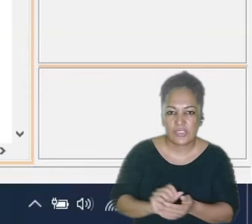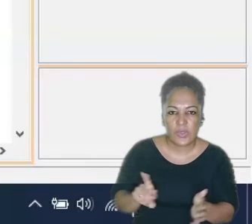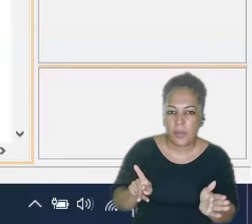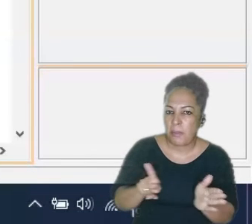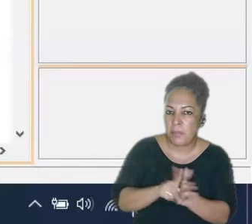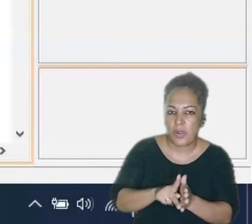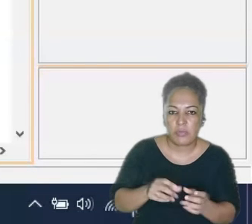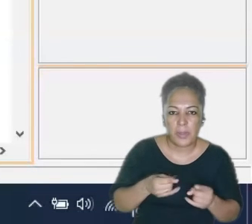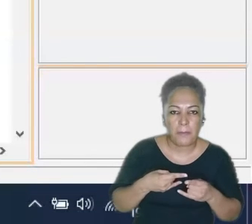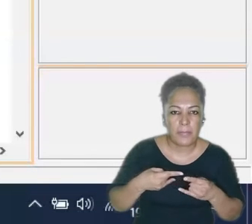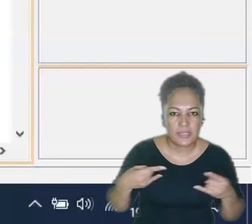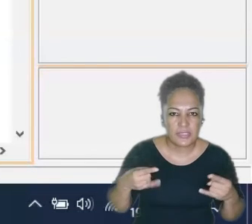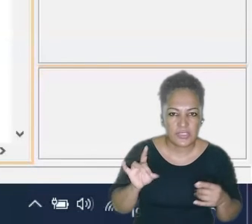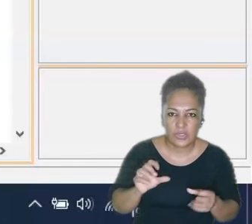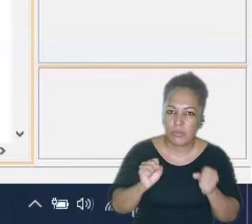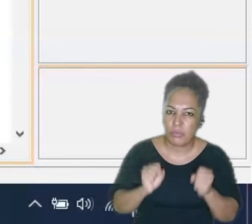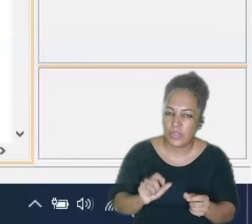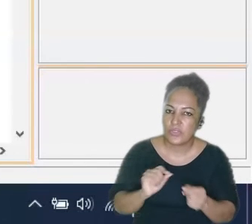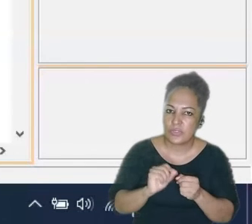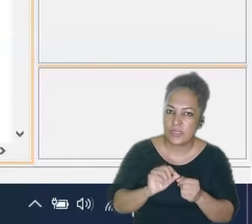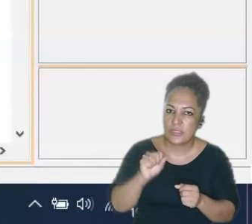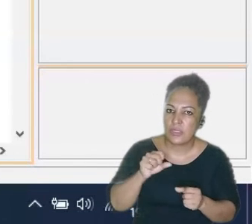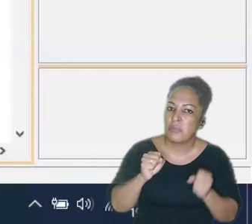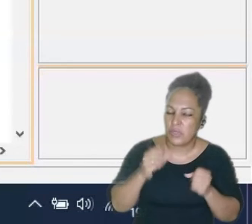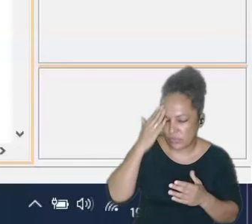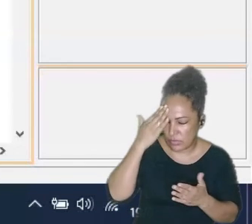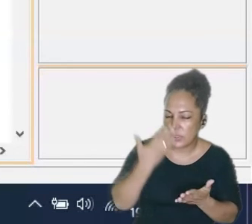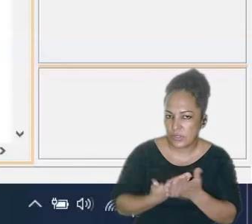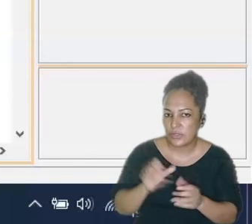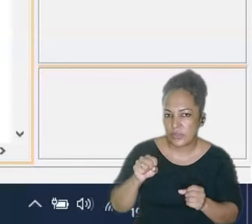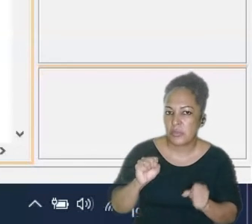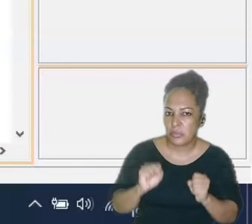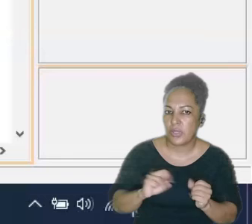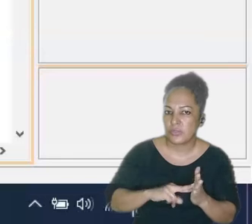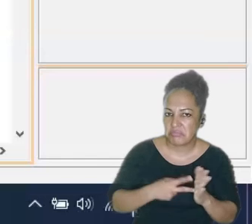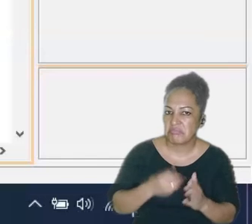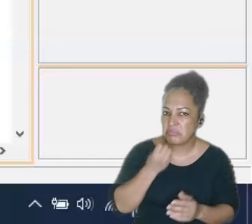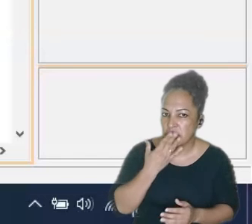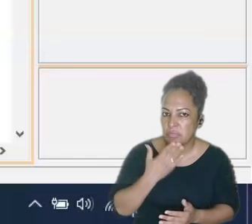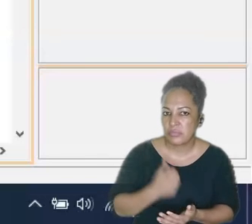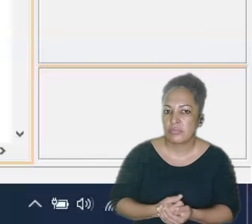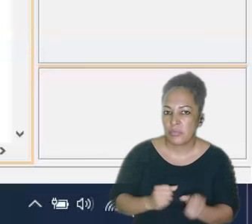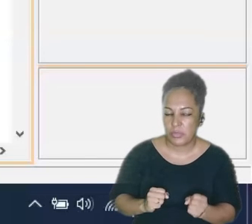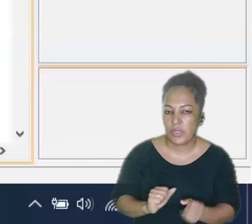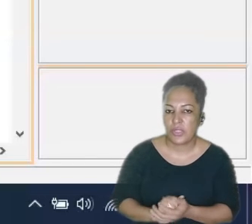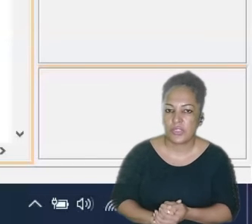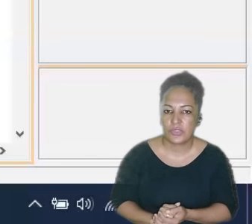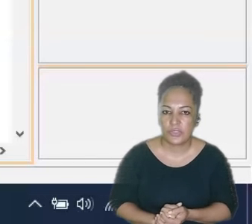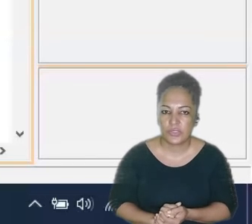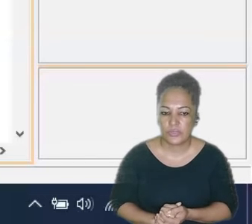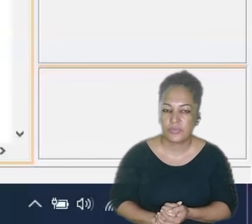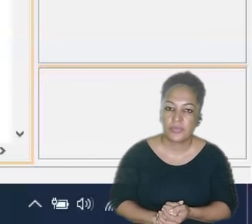a venda, deixaria a própria passagem como uma venda. Poderia ser feito assim? Eu acredito que sim. Acho que faria sentido também,